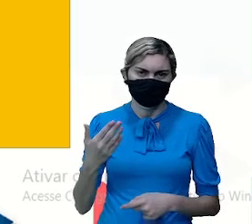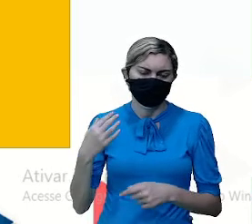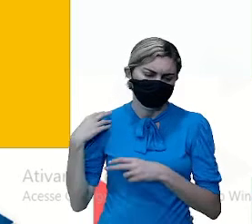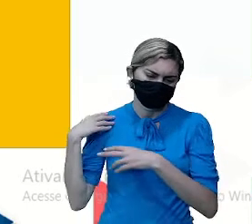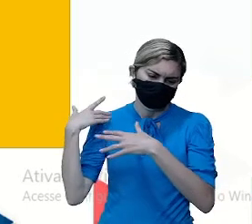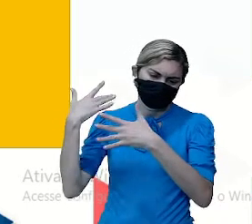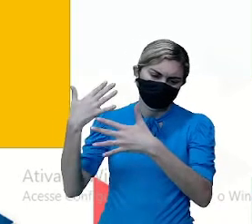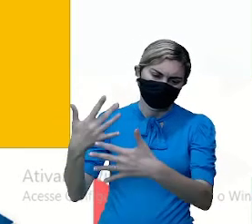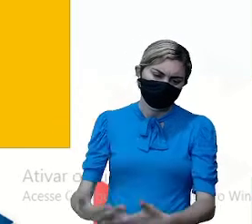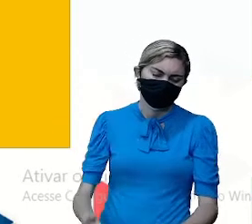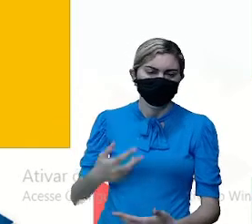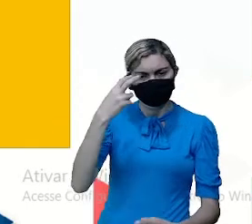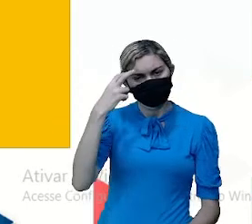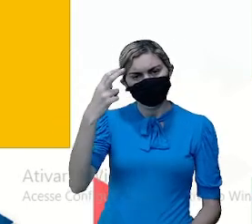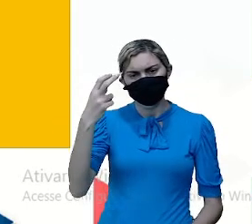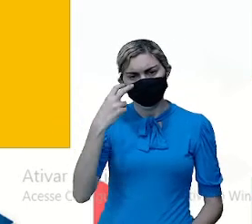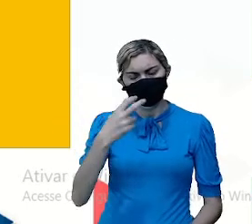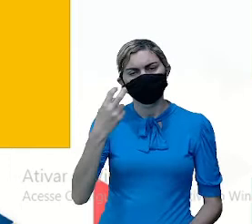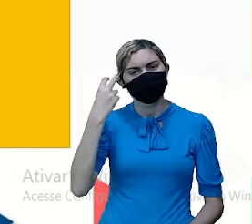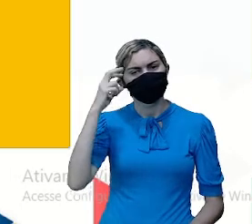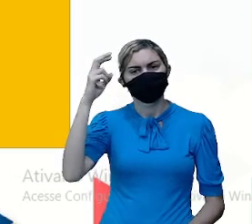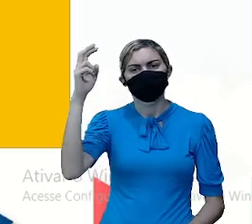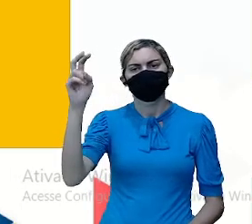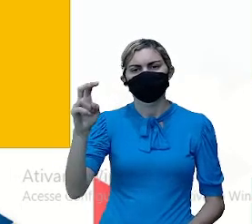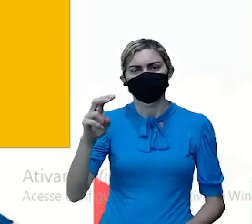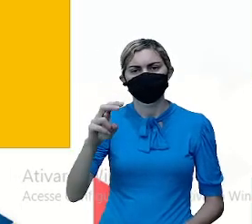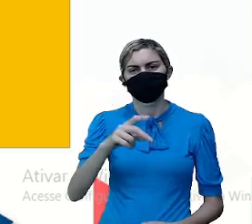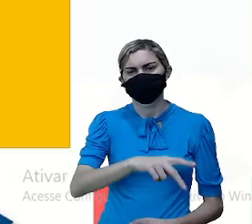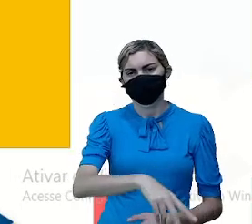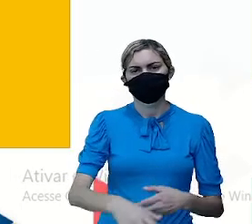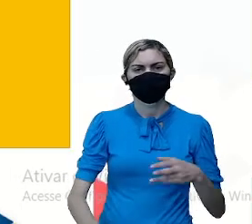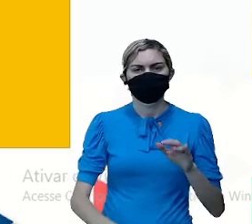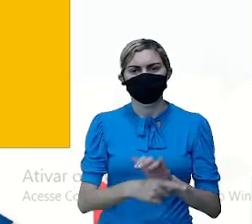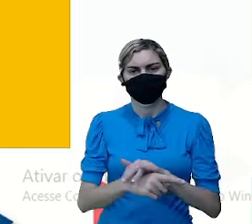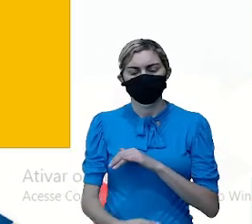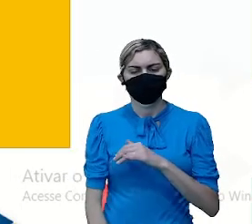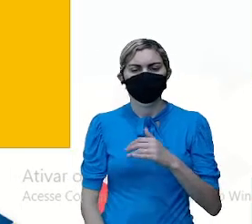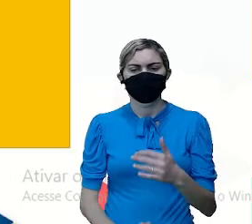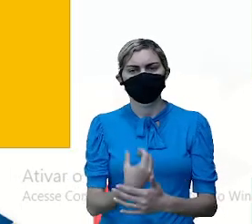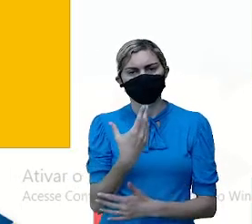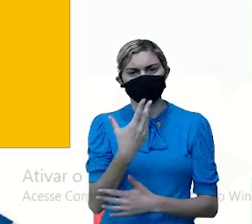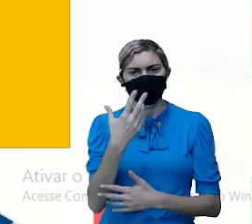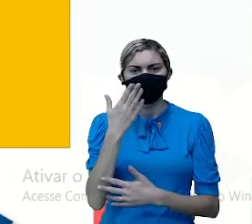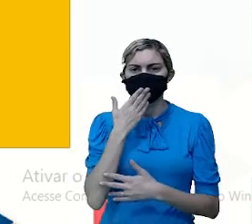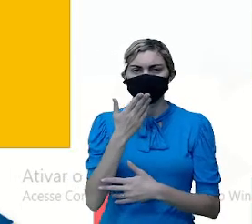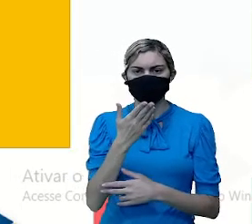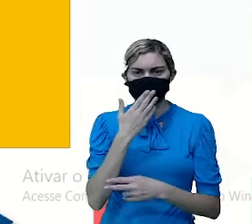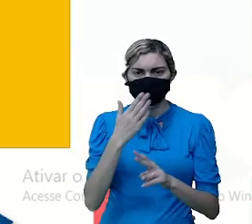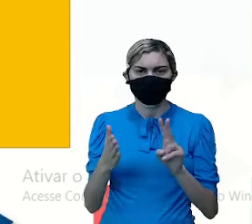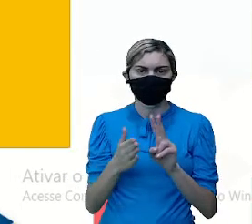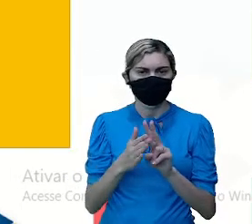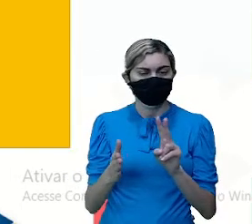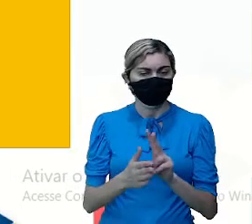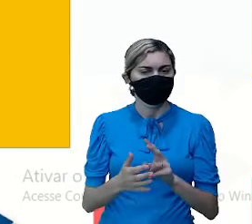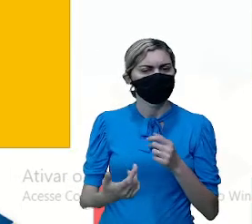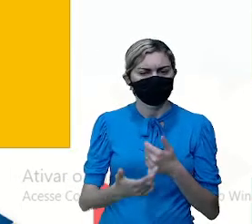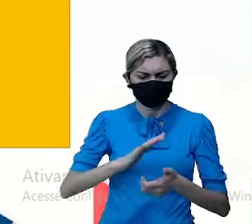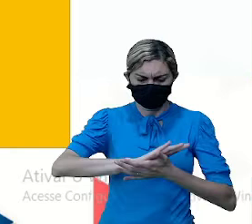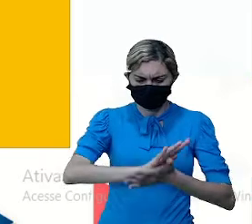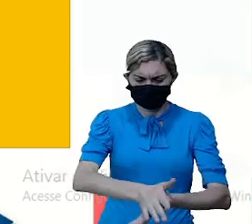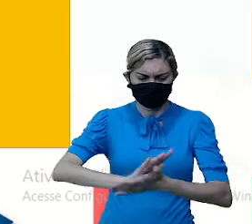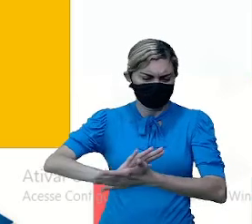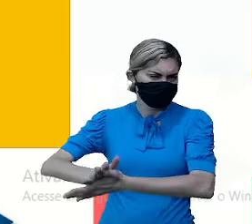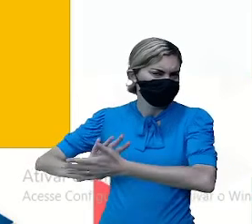milenar sabedoria e cultura. Desde a colonização, os povos indígenas têm sido